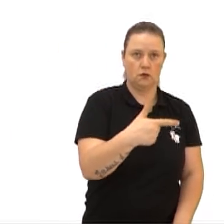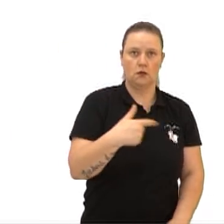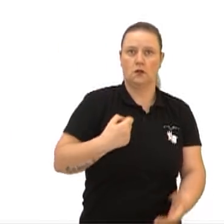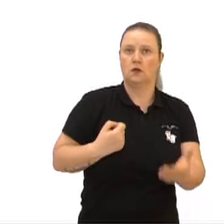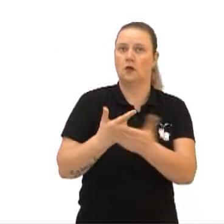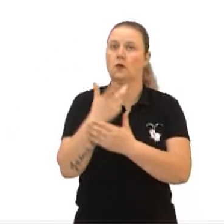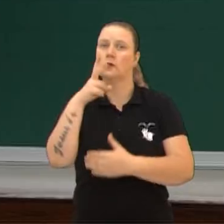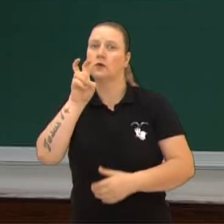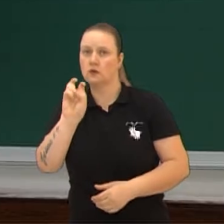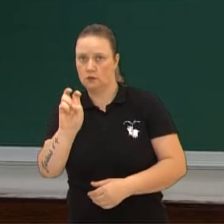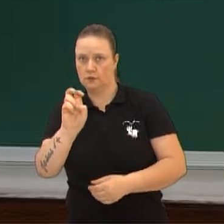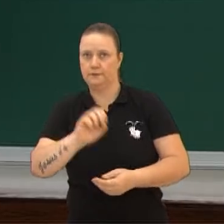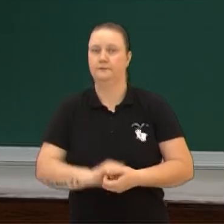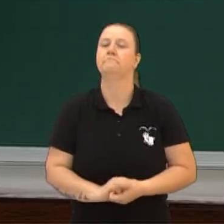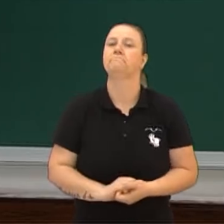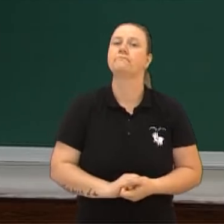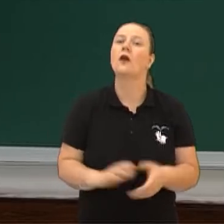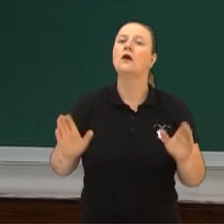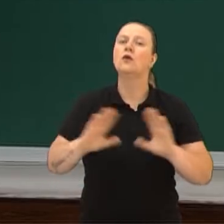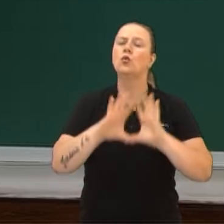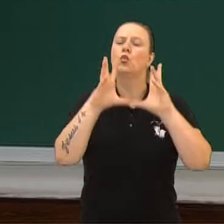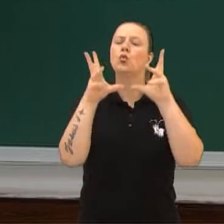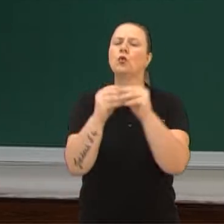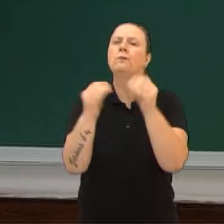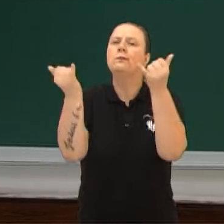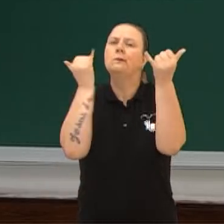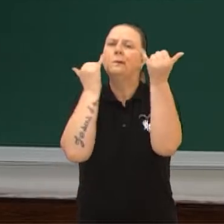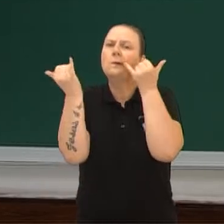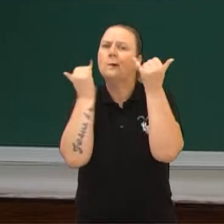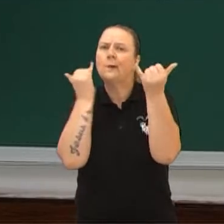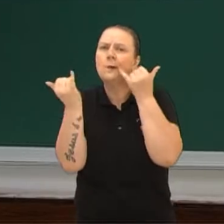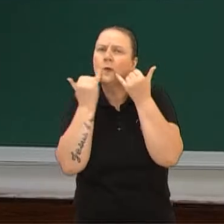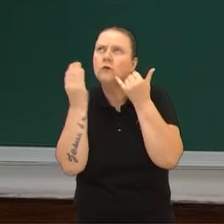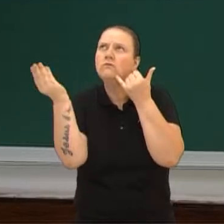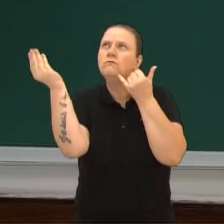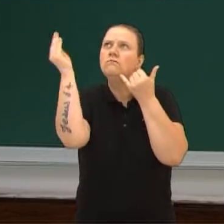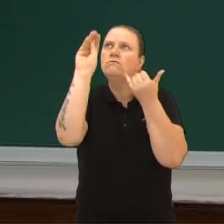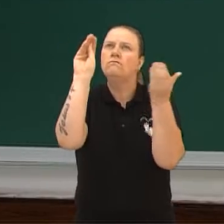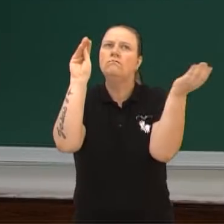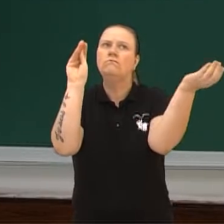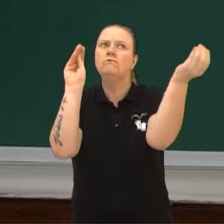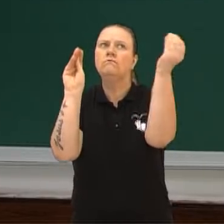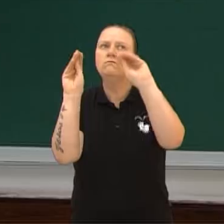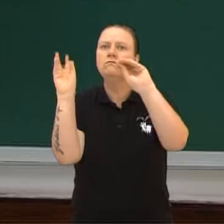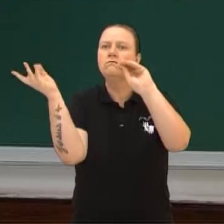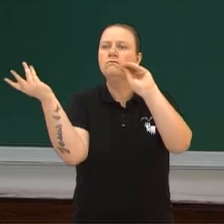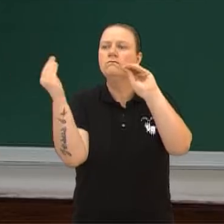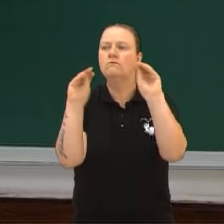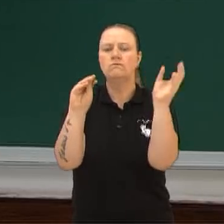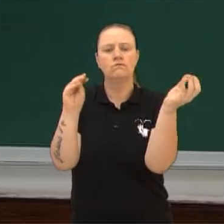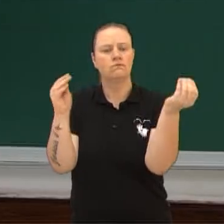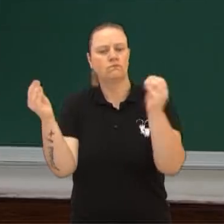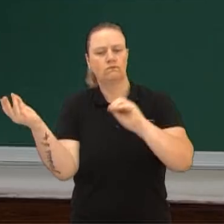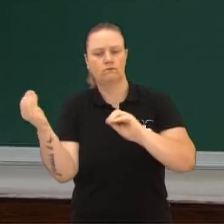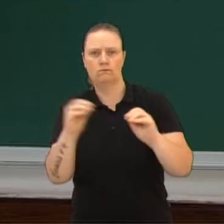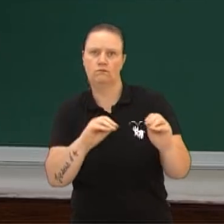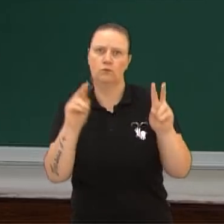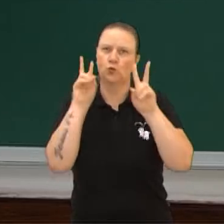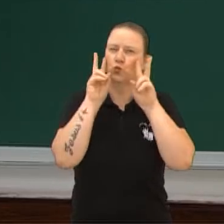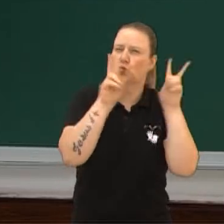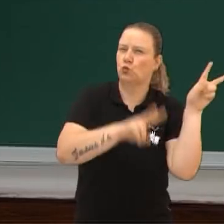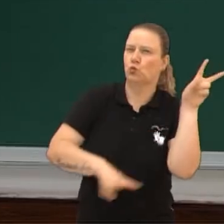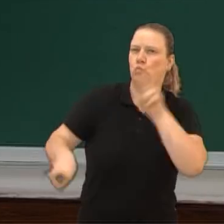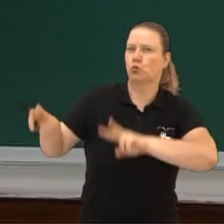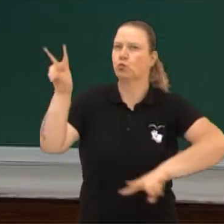5 bilhetes. Então, tudo aquilo que estava escrito lá, a gente consegue visualizar agora na tabela de uma forma bem mais visual, não é